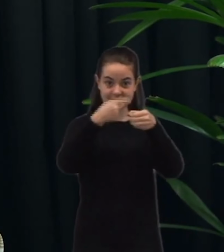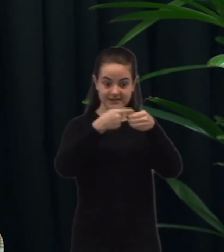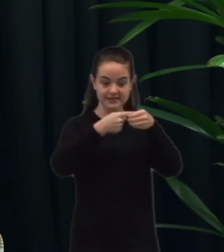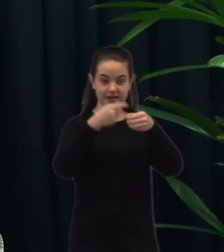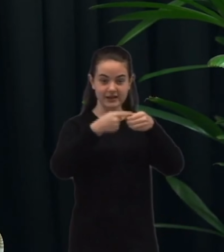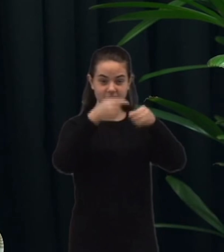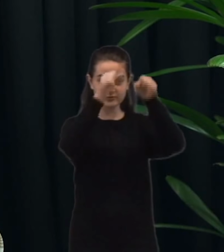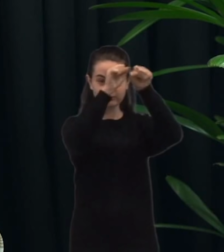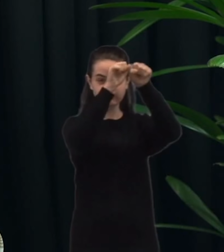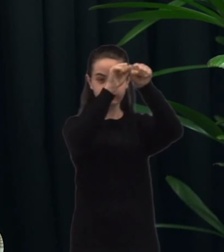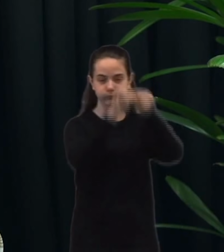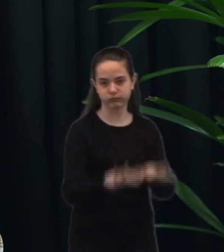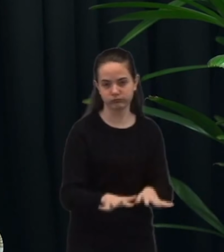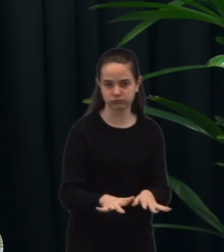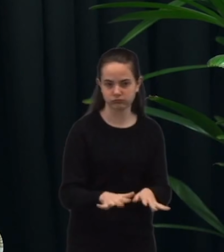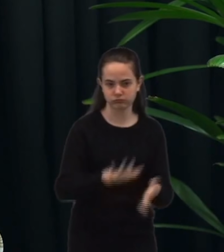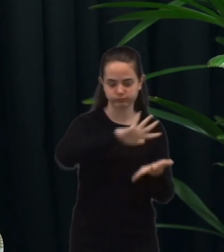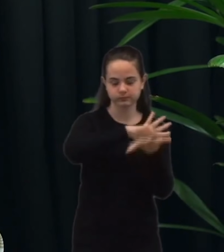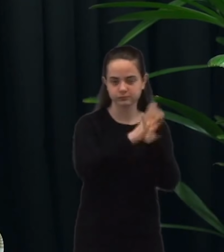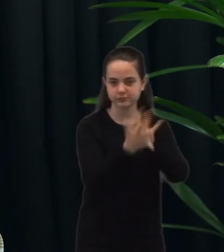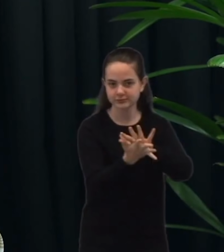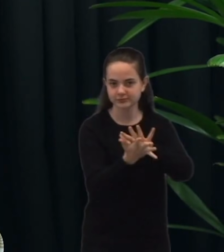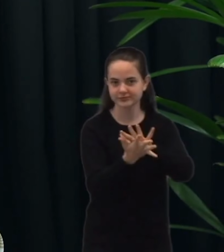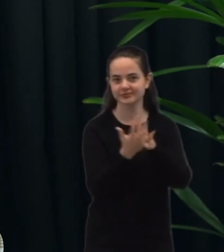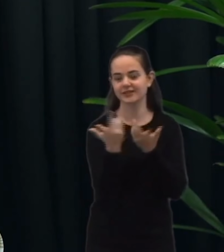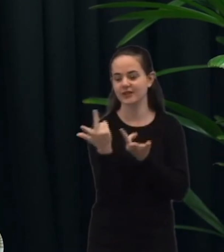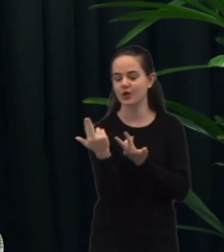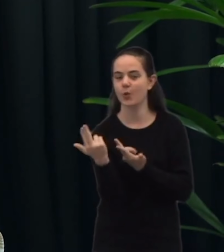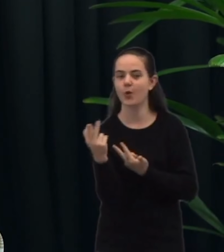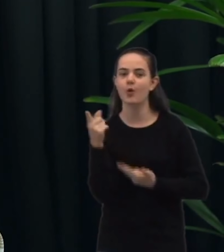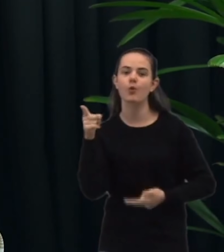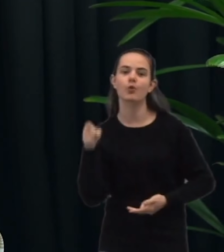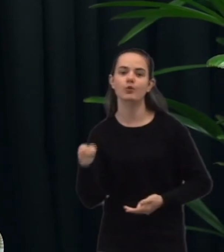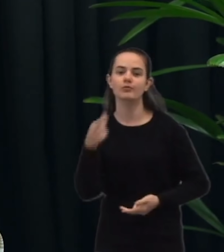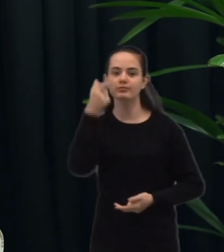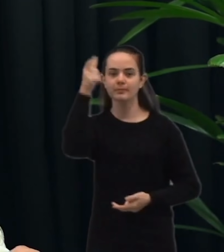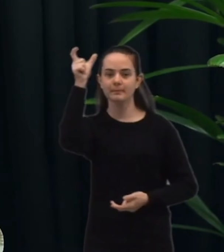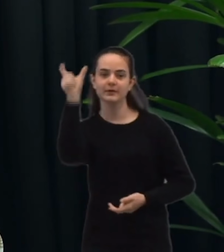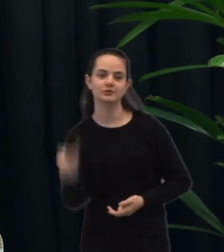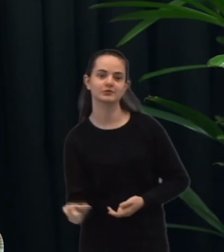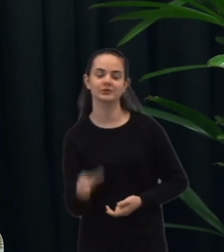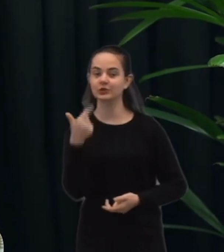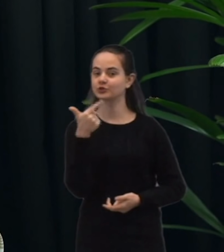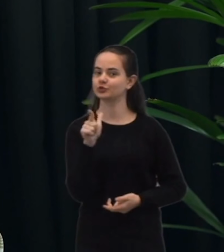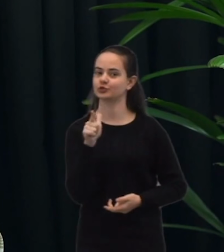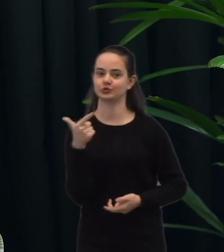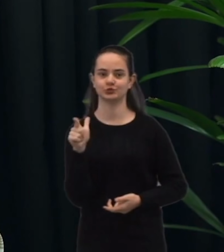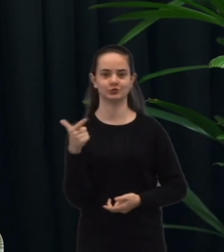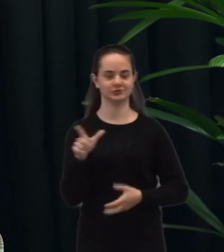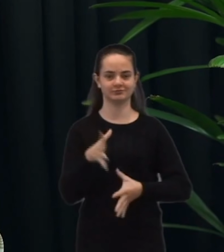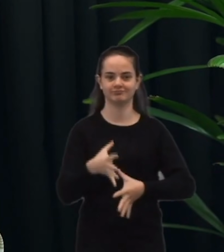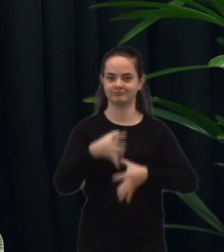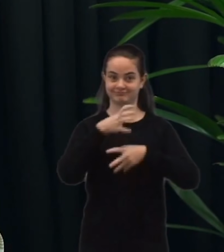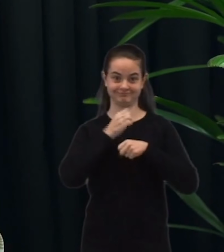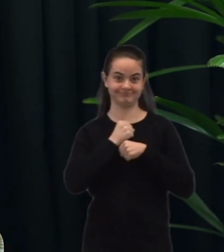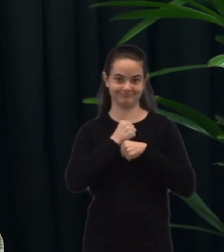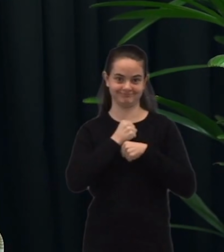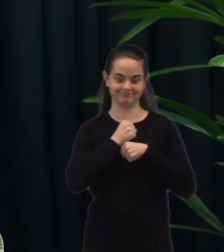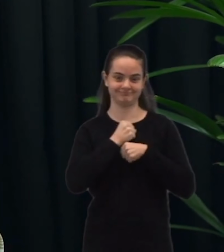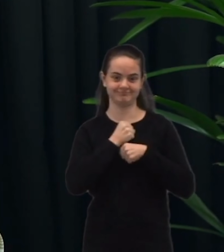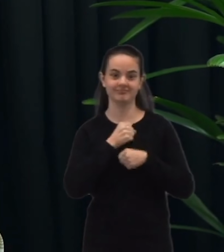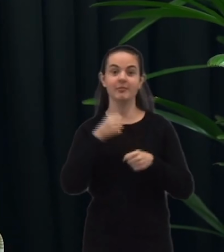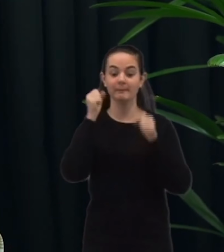é o homem que não tem domínio próprio. Nessa comparação, nós podemos entender que como uma cidade que não tem proteção, ela